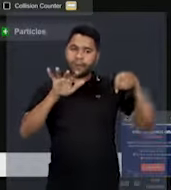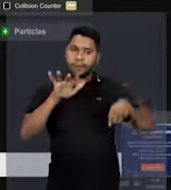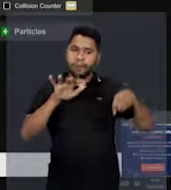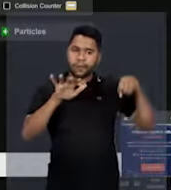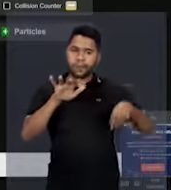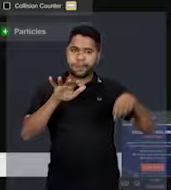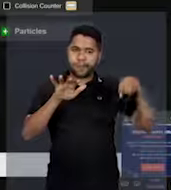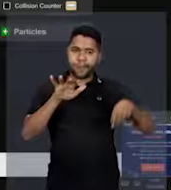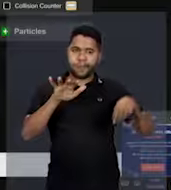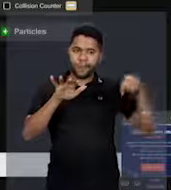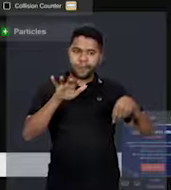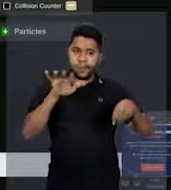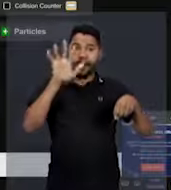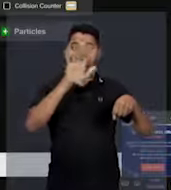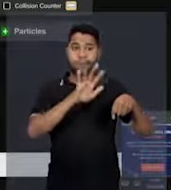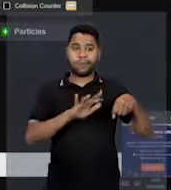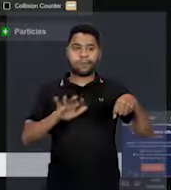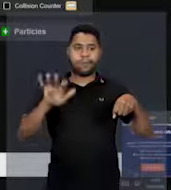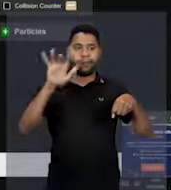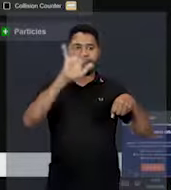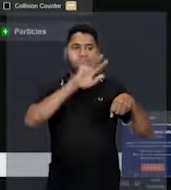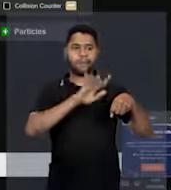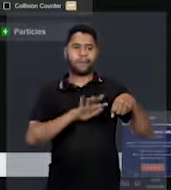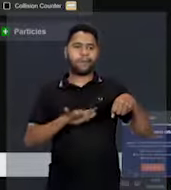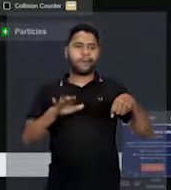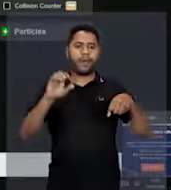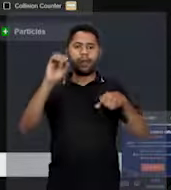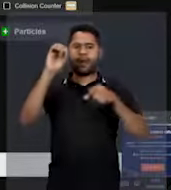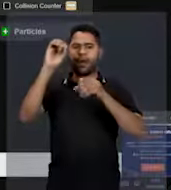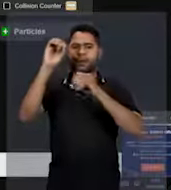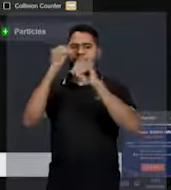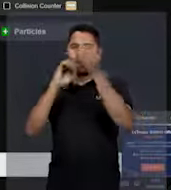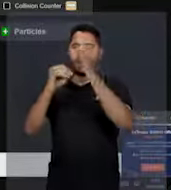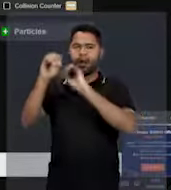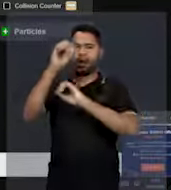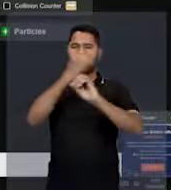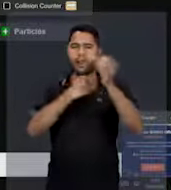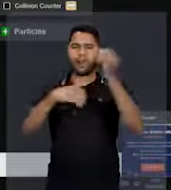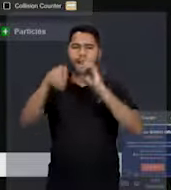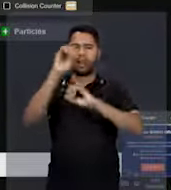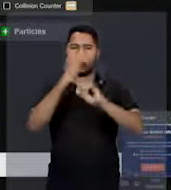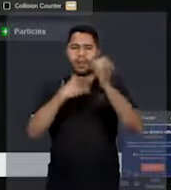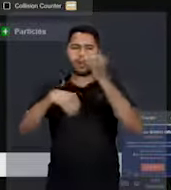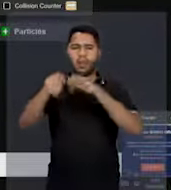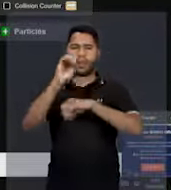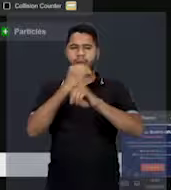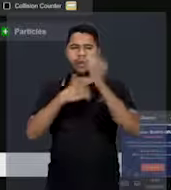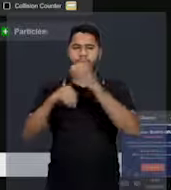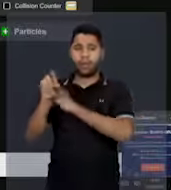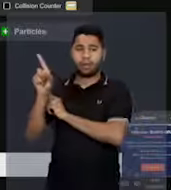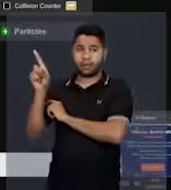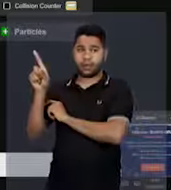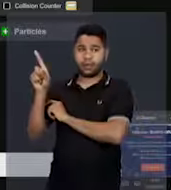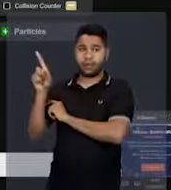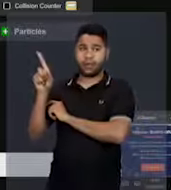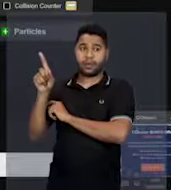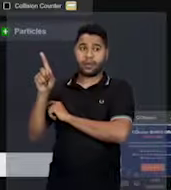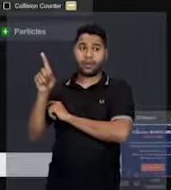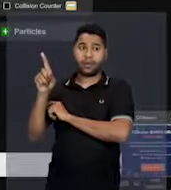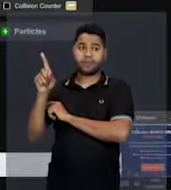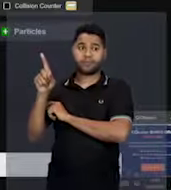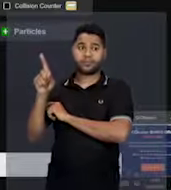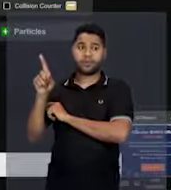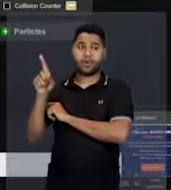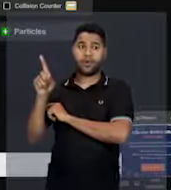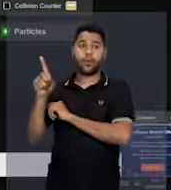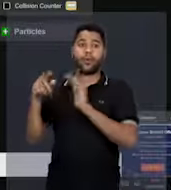essa movimentação, eu jogo essas moléculas aqui, o medidor de pressão alcança algum valor, ou